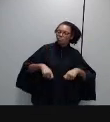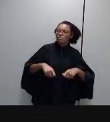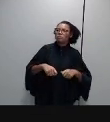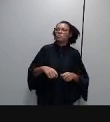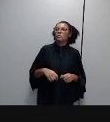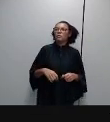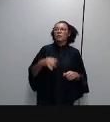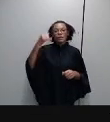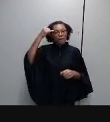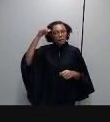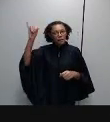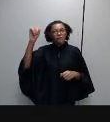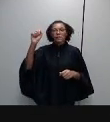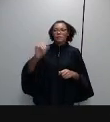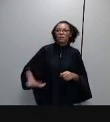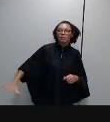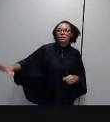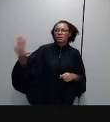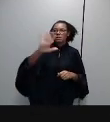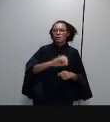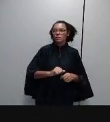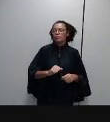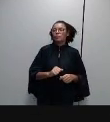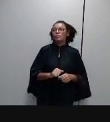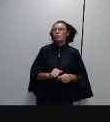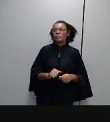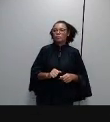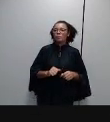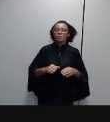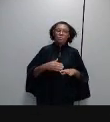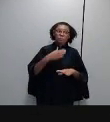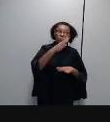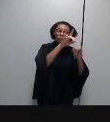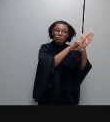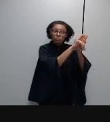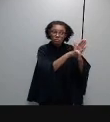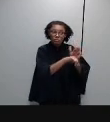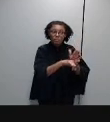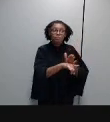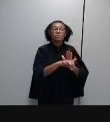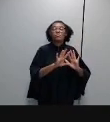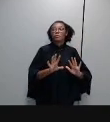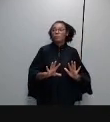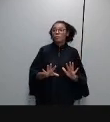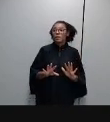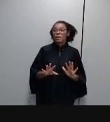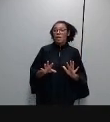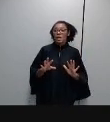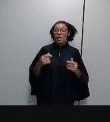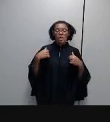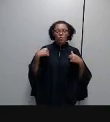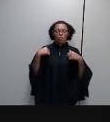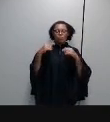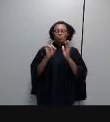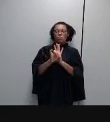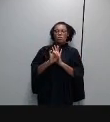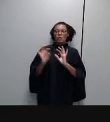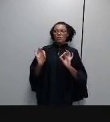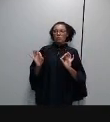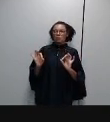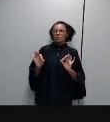ir aos mesmos Universal da Falência para fiscalizar a preferência dos seus prédios eu nem tou analisando porque isso foi